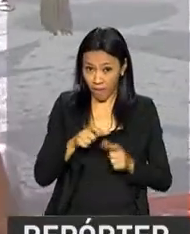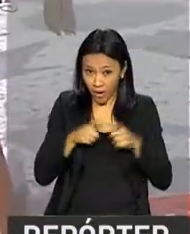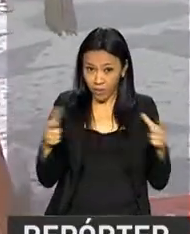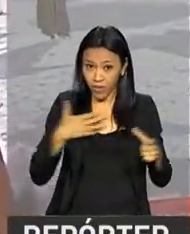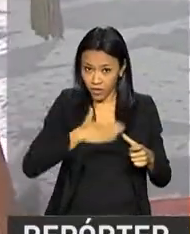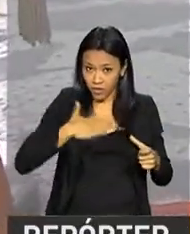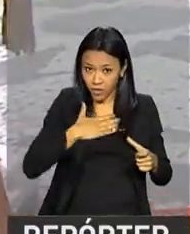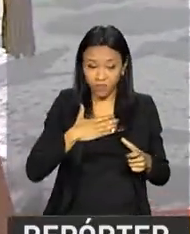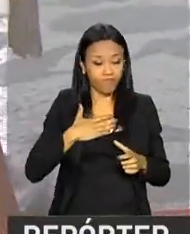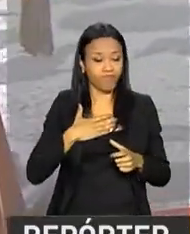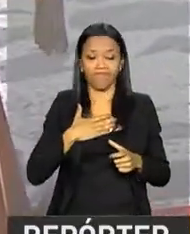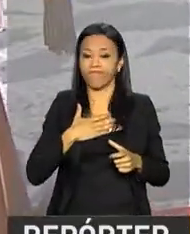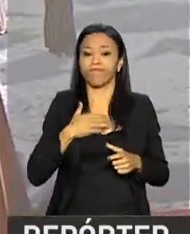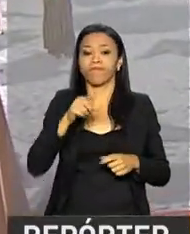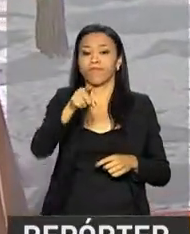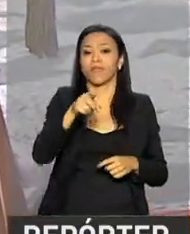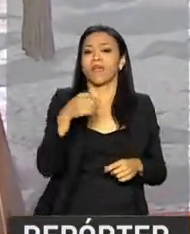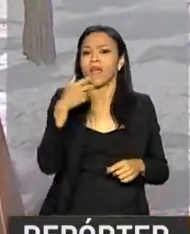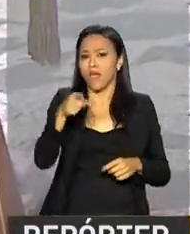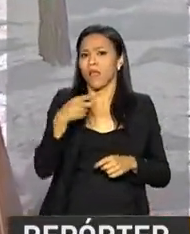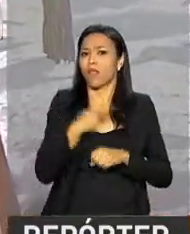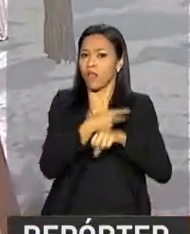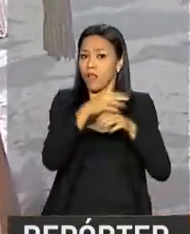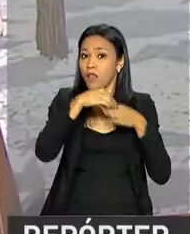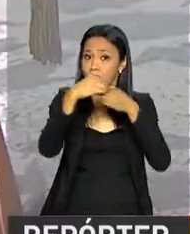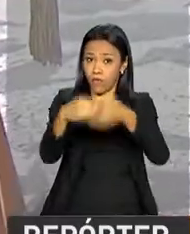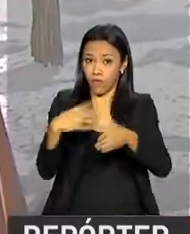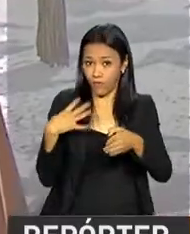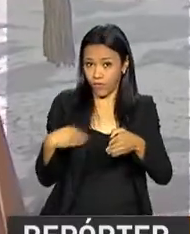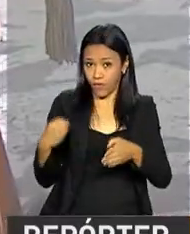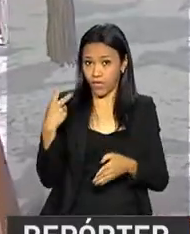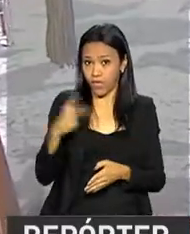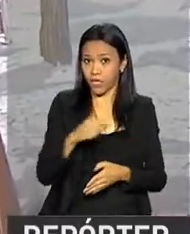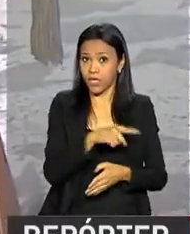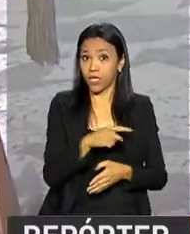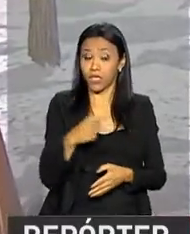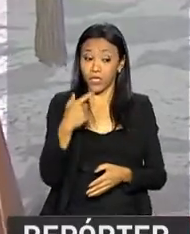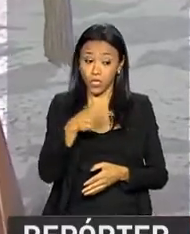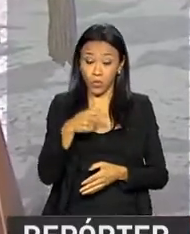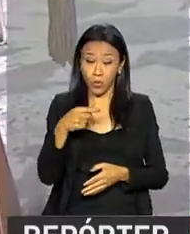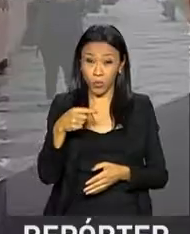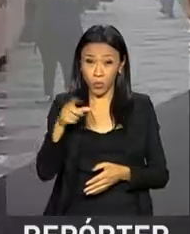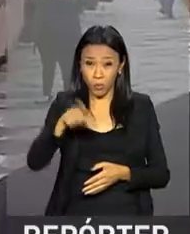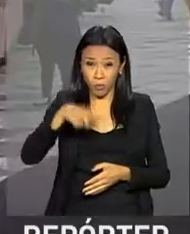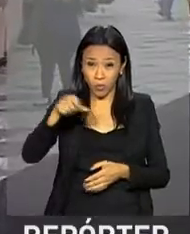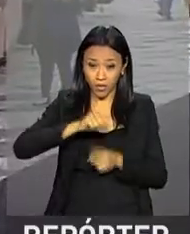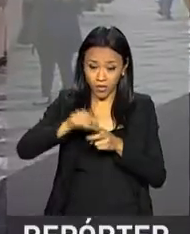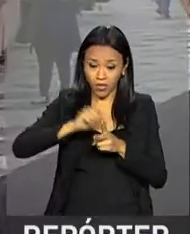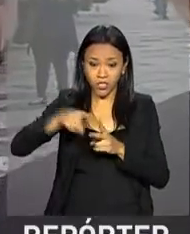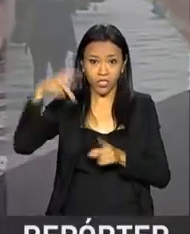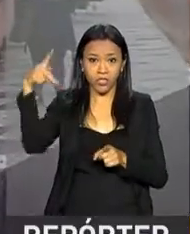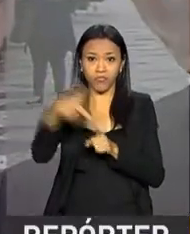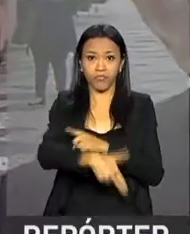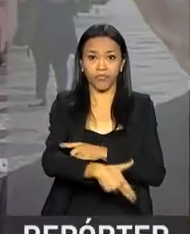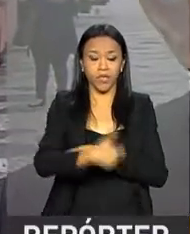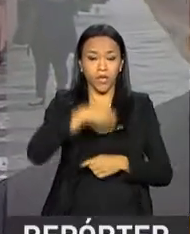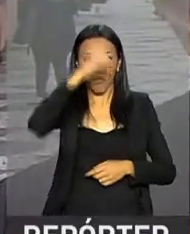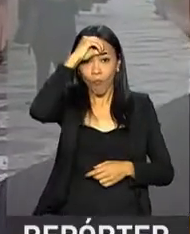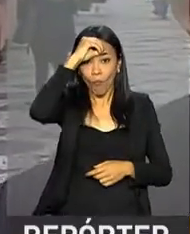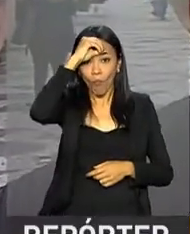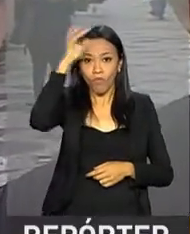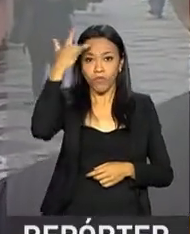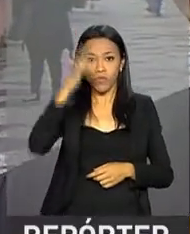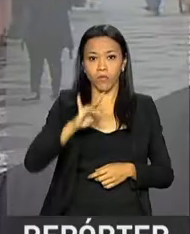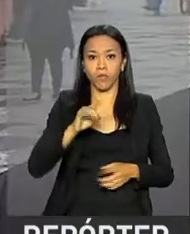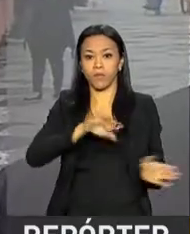levei minha filha no hospital, e por acaso, lá é que eu fui informada que o plano tinha sido extinto. Eu nem sabia. Hoje, eles dificultam o